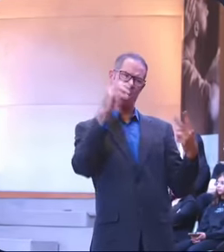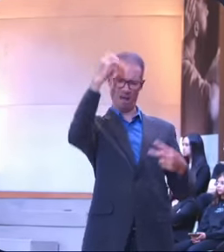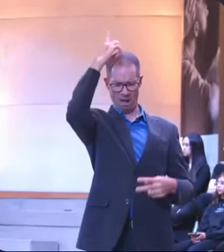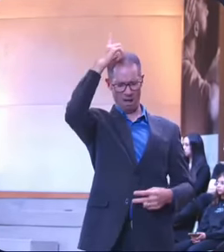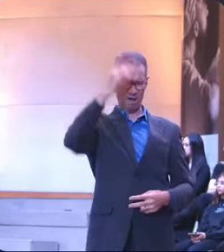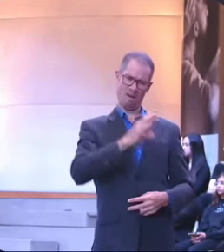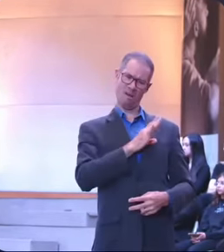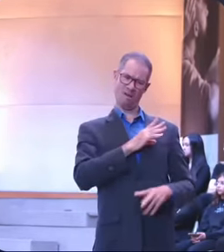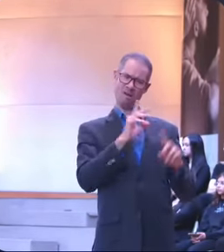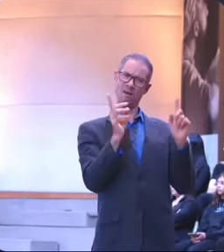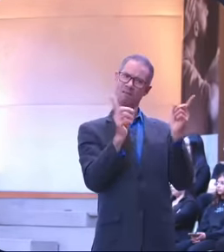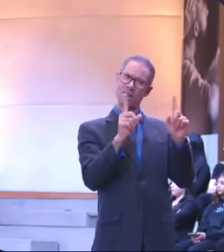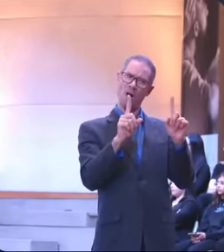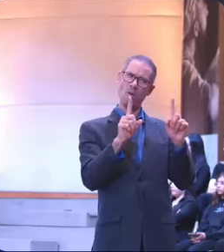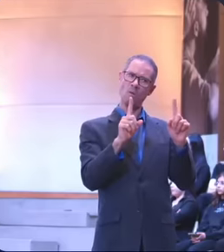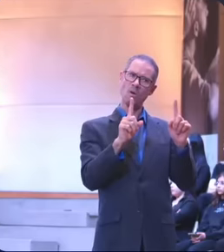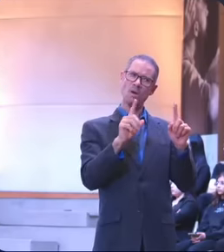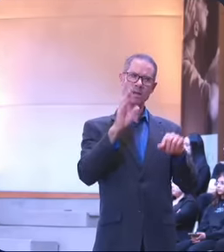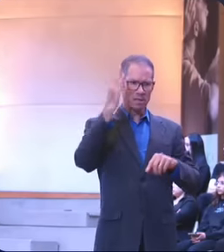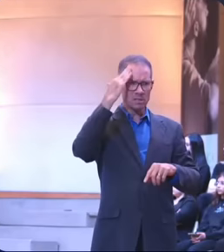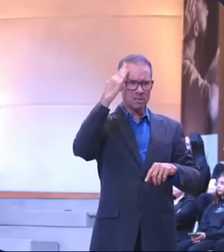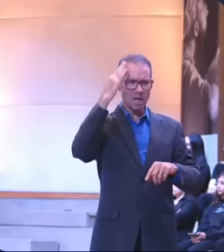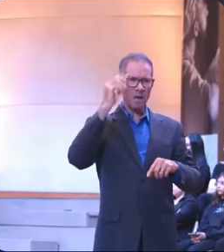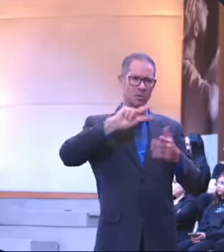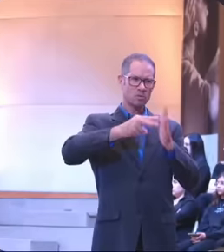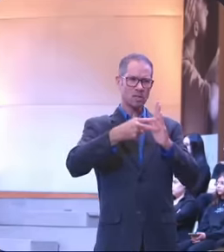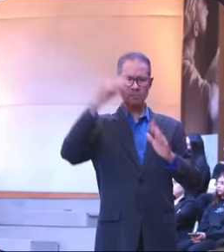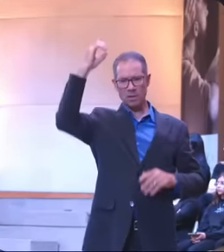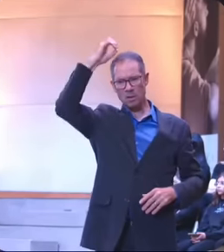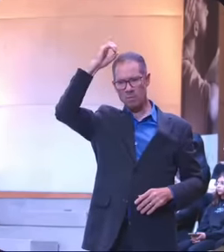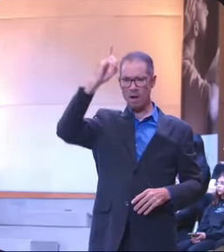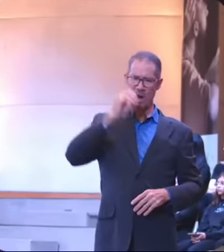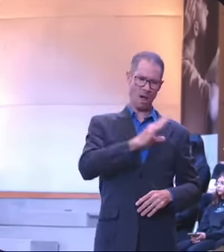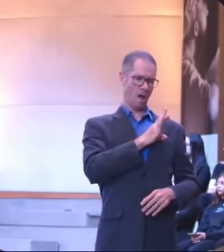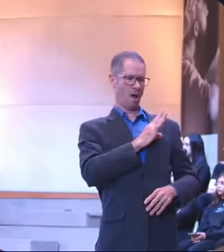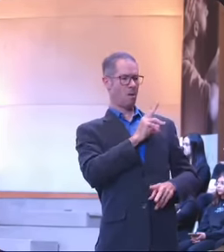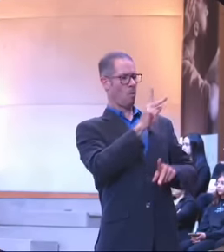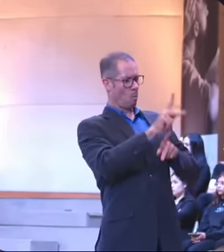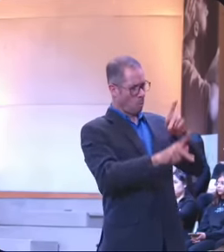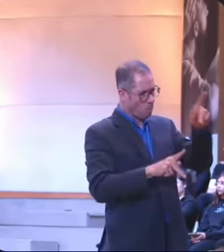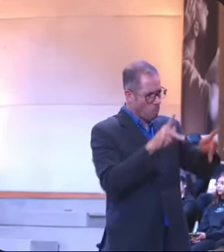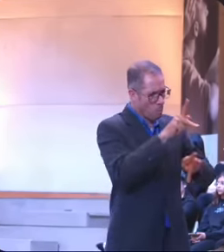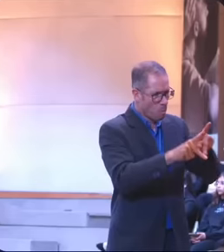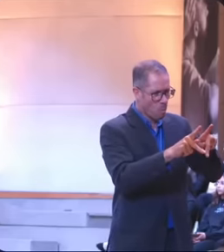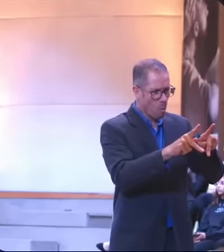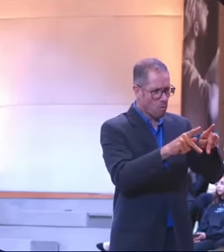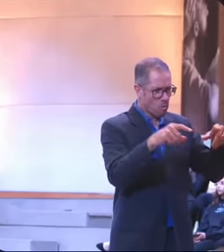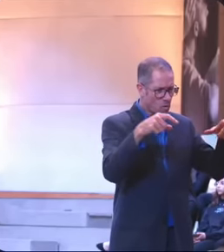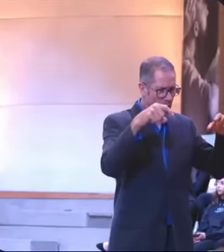avivamento. Mas sabe o que é avivamento? Quando o povo de Deus que está aqui